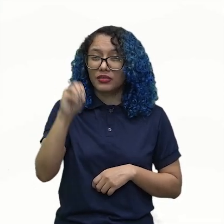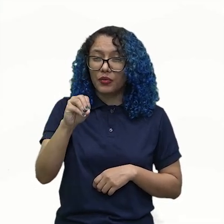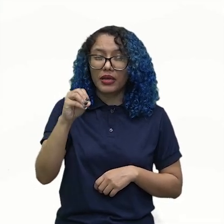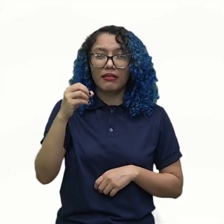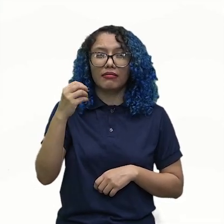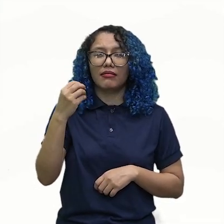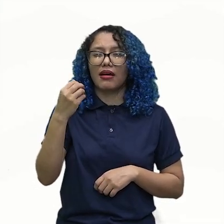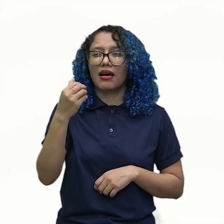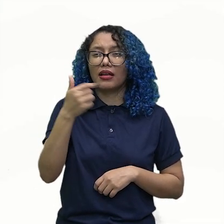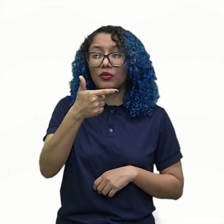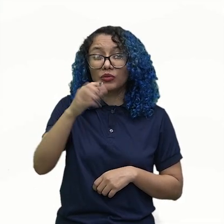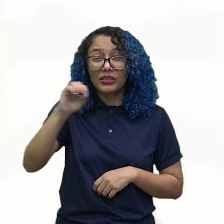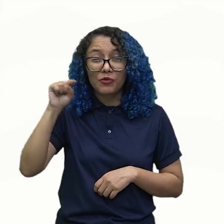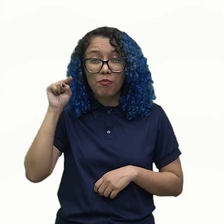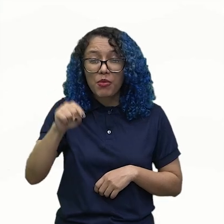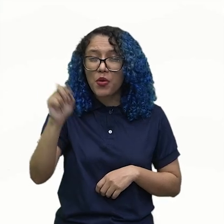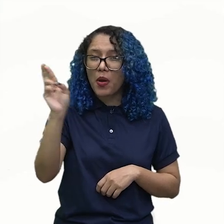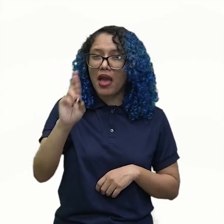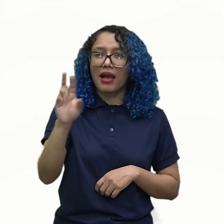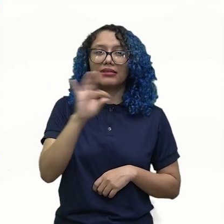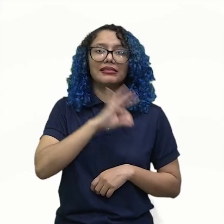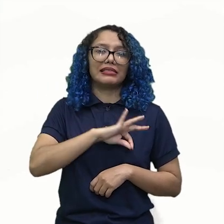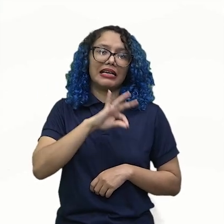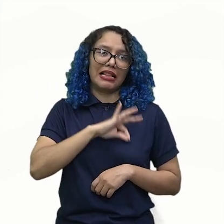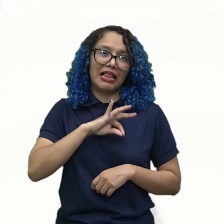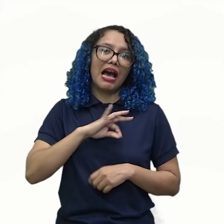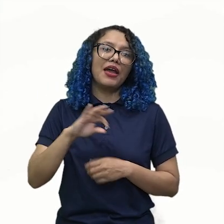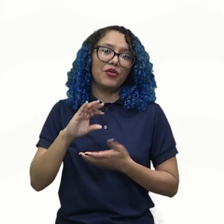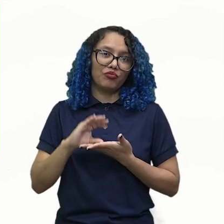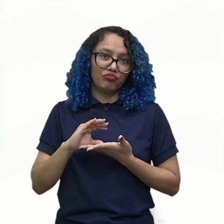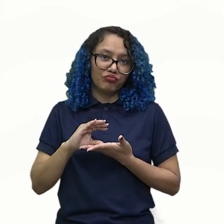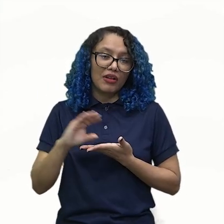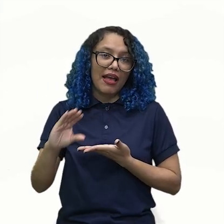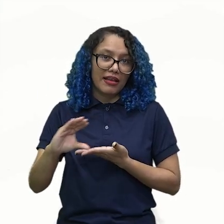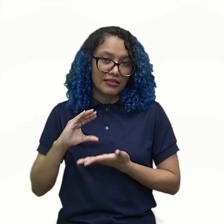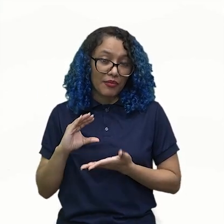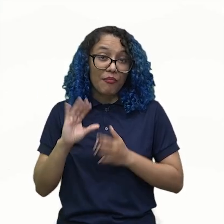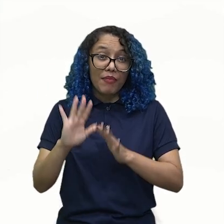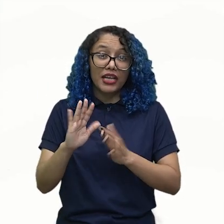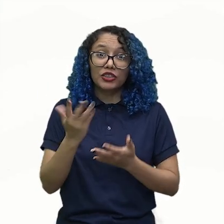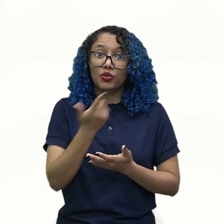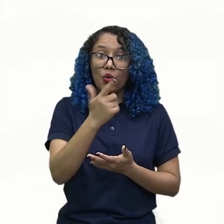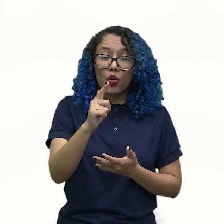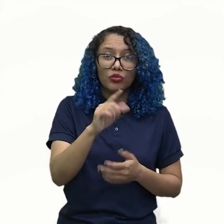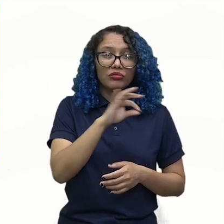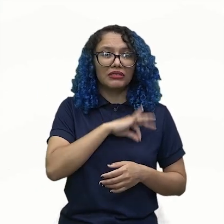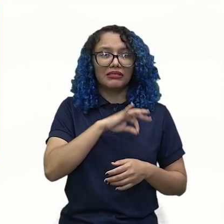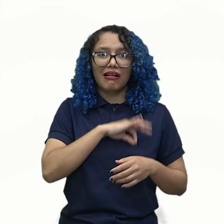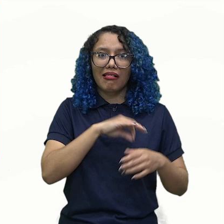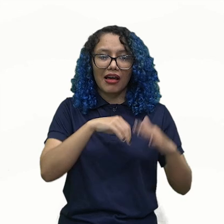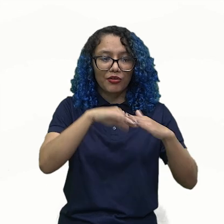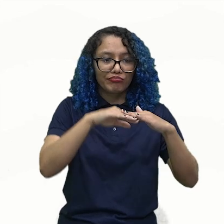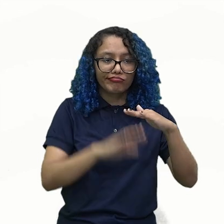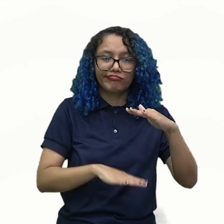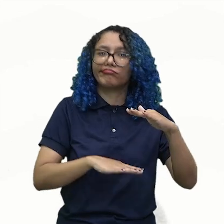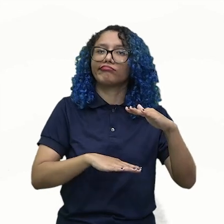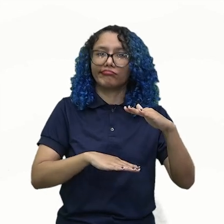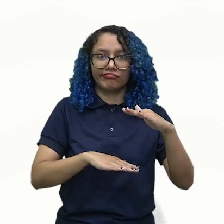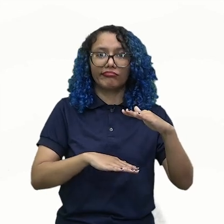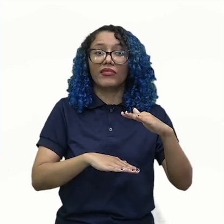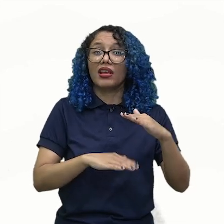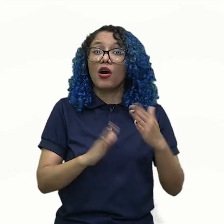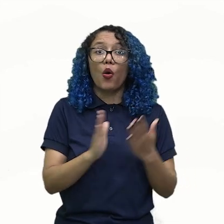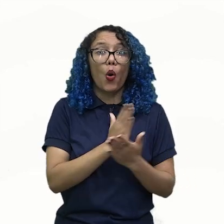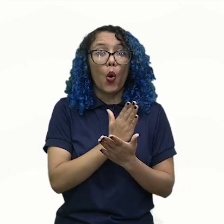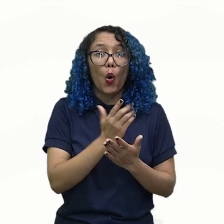100, 200 mil reais de salário, né? E tem pessoas que ganham salário mínimo, tem pessoas que não ganham nenhum salário mínimo,